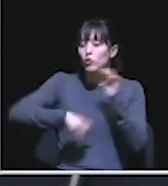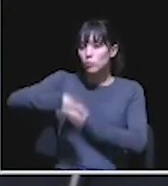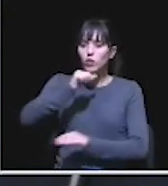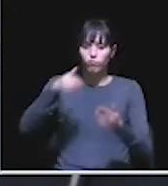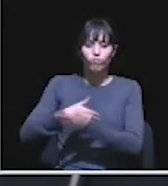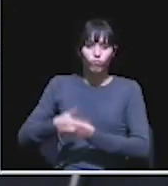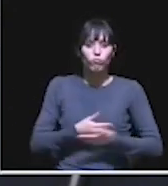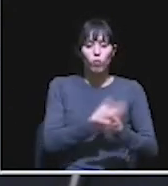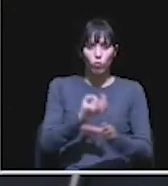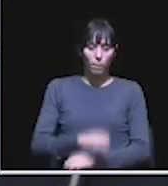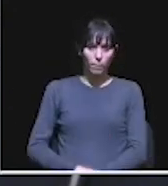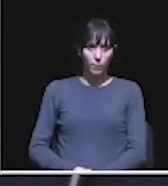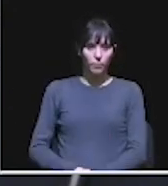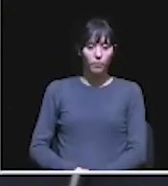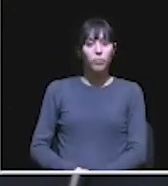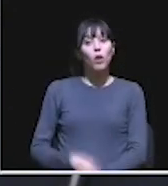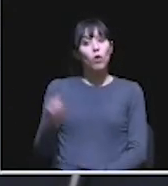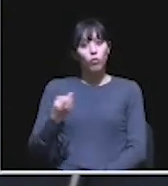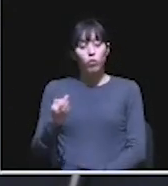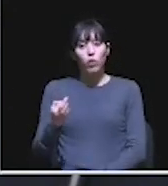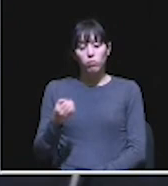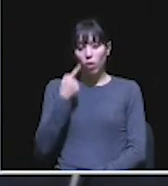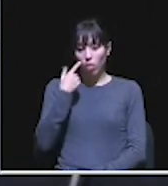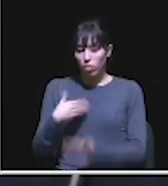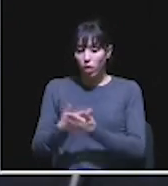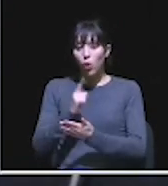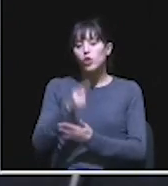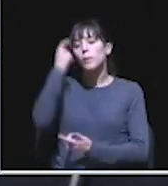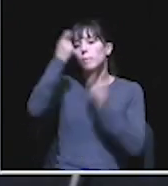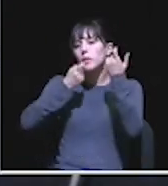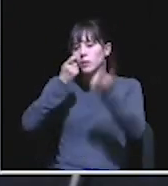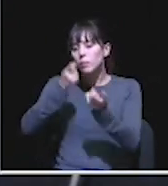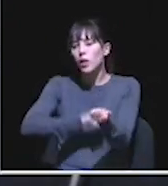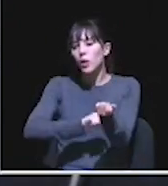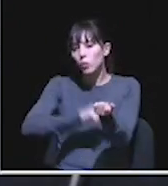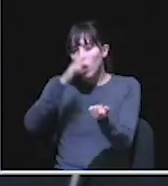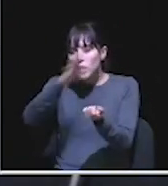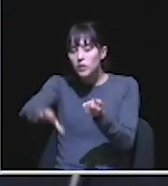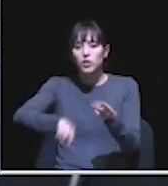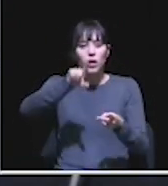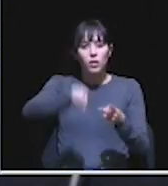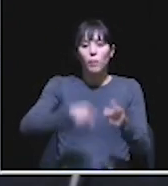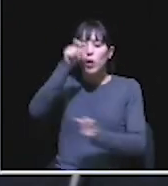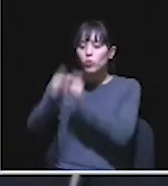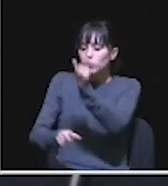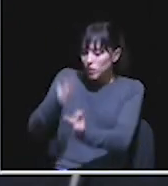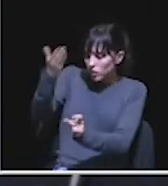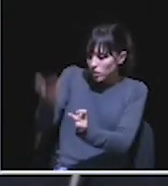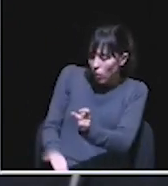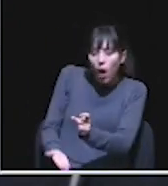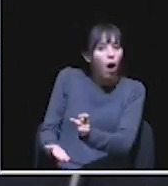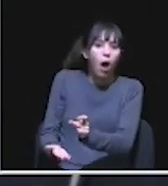pessoas. O Holocausto encontrou justificação na conjugação de teorias racistas e da completa desumanização das suas